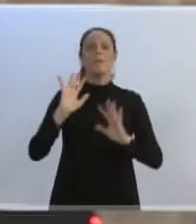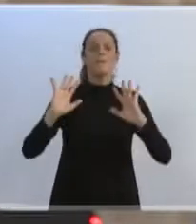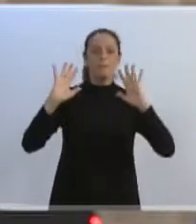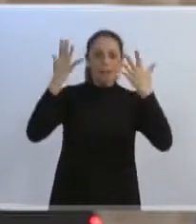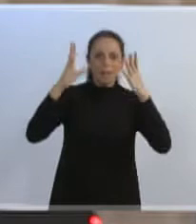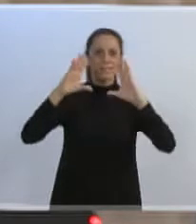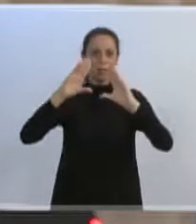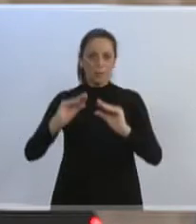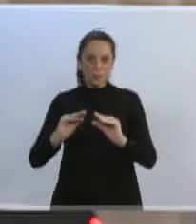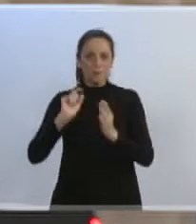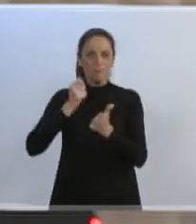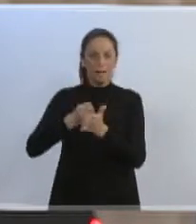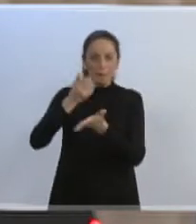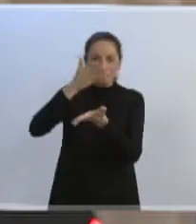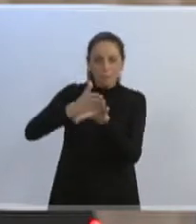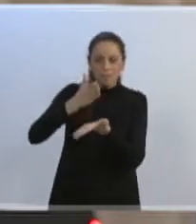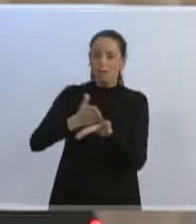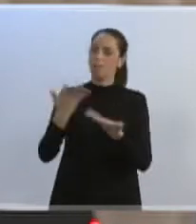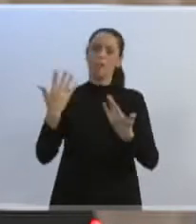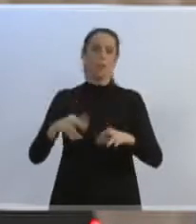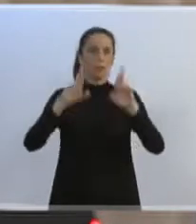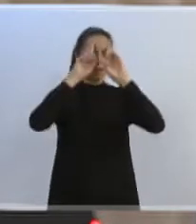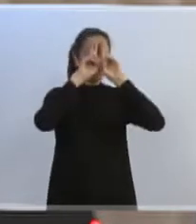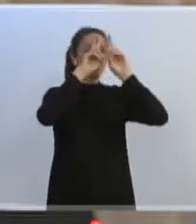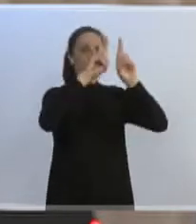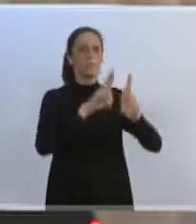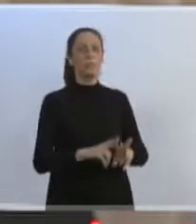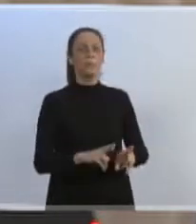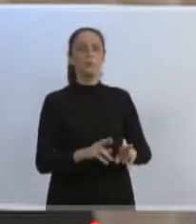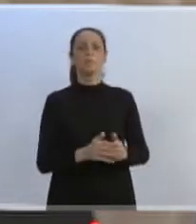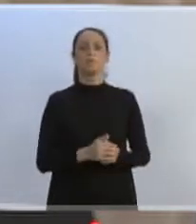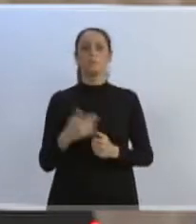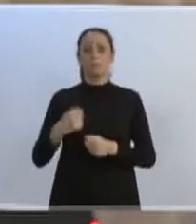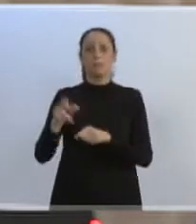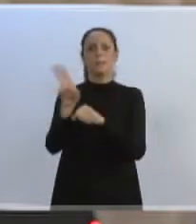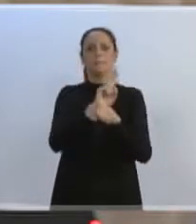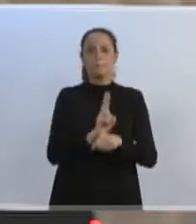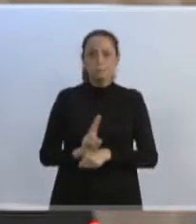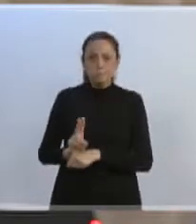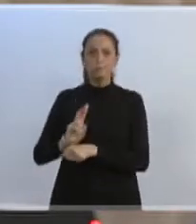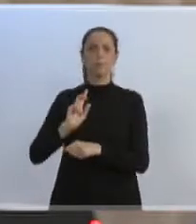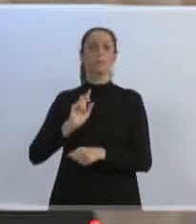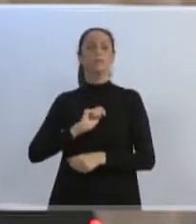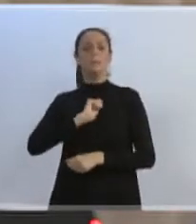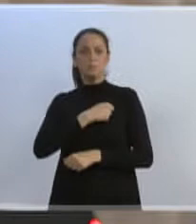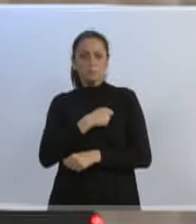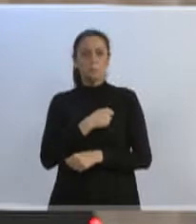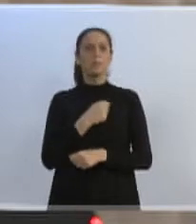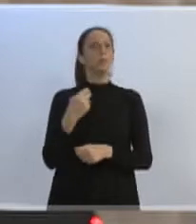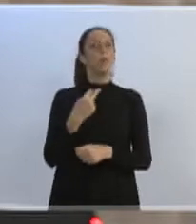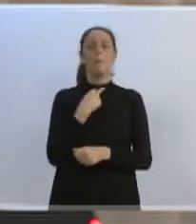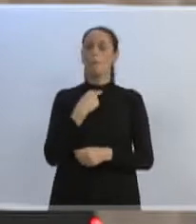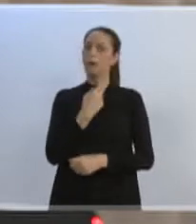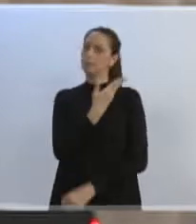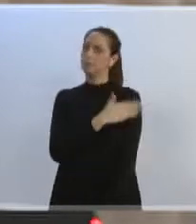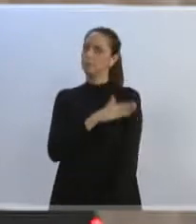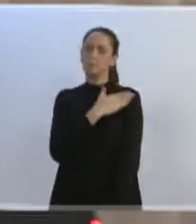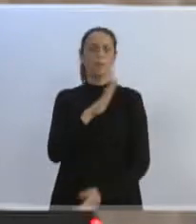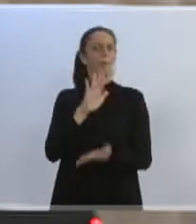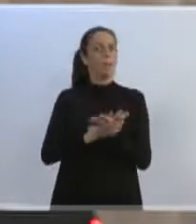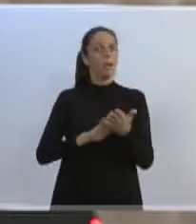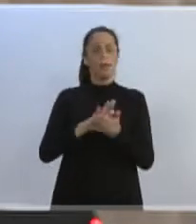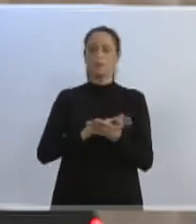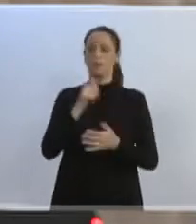sim serem respeitadas, sim, diariamente, e a gente lutar para fiscalizar, para que não tenhamos discriminação conforme a nossa Constituição e que